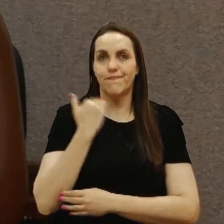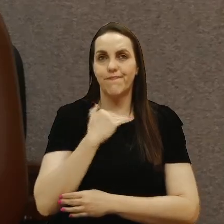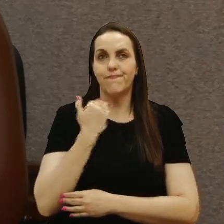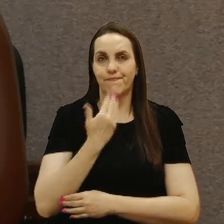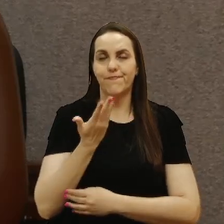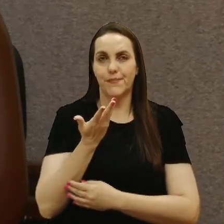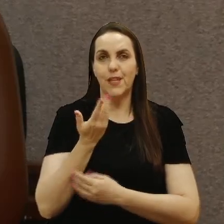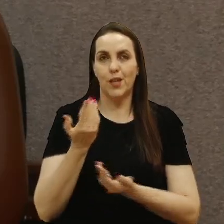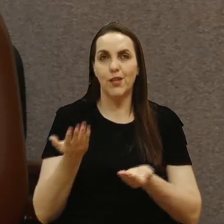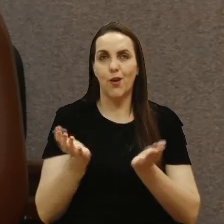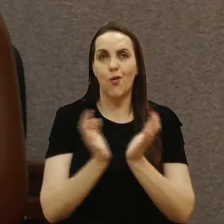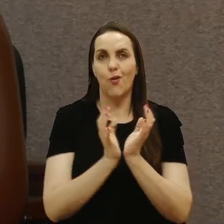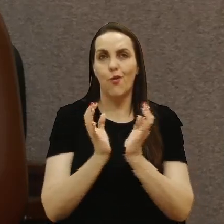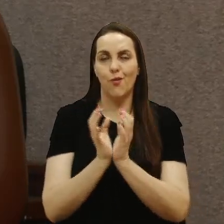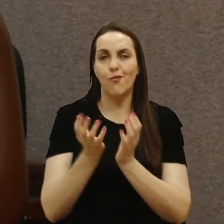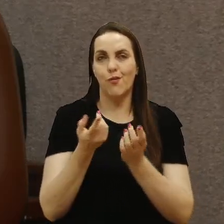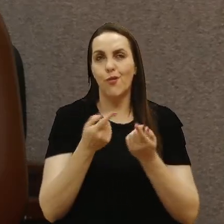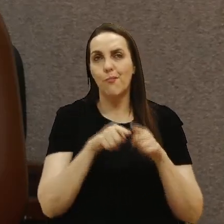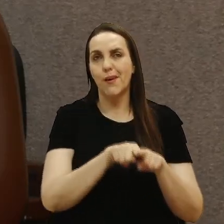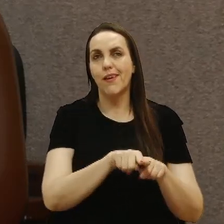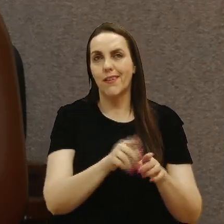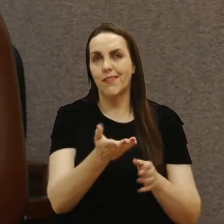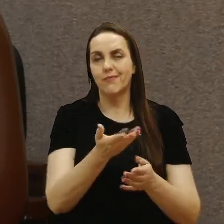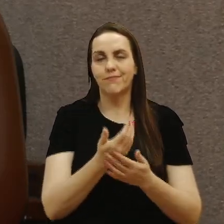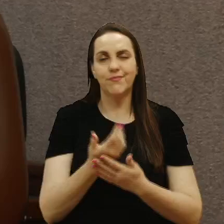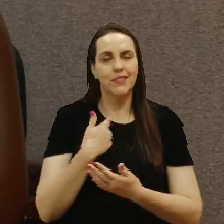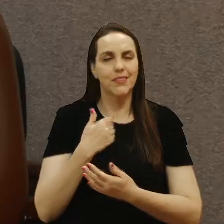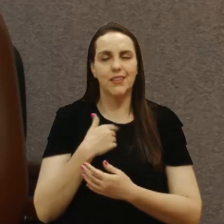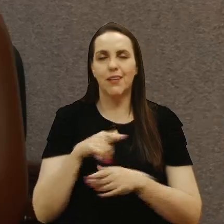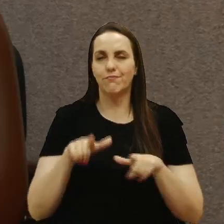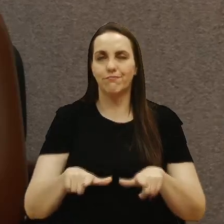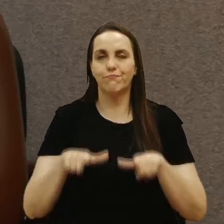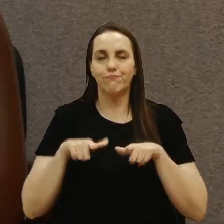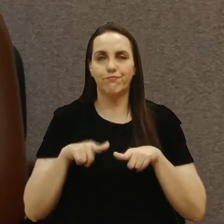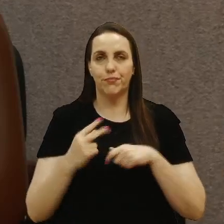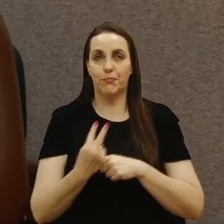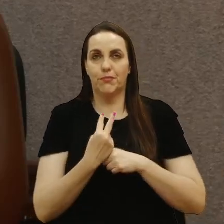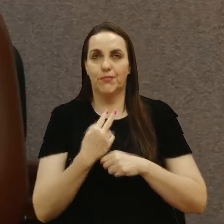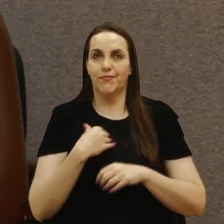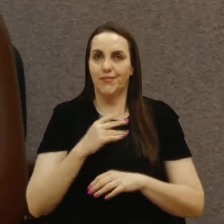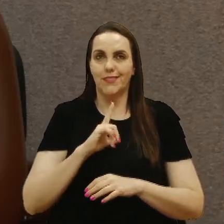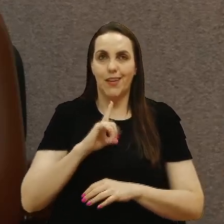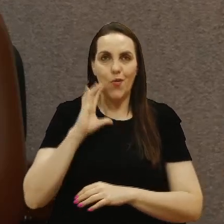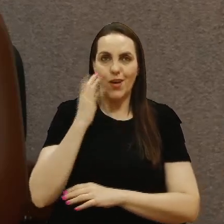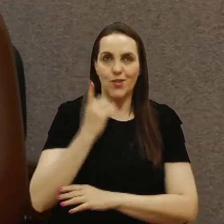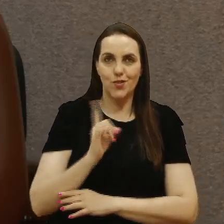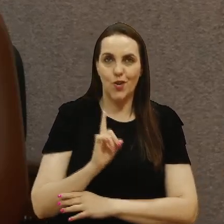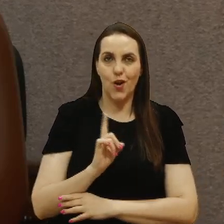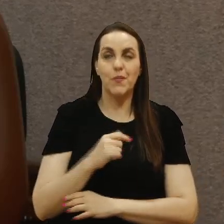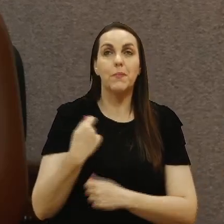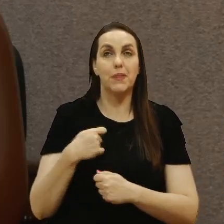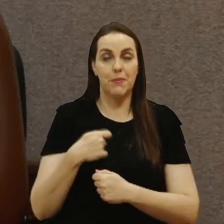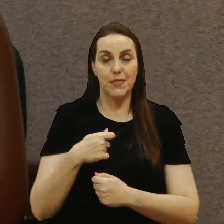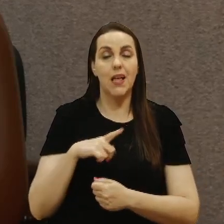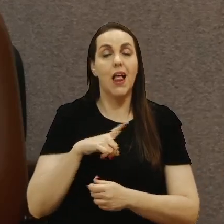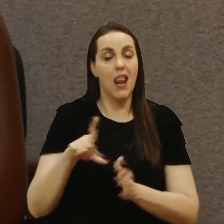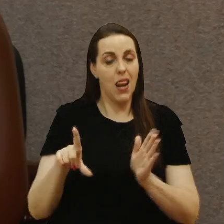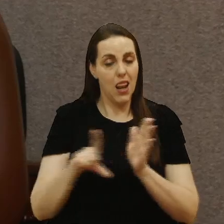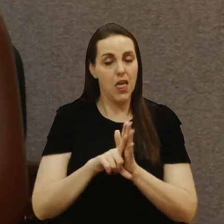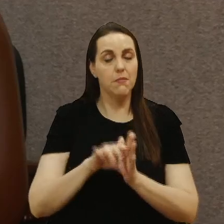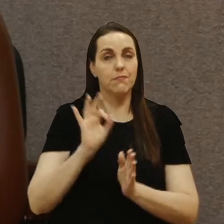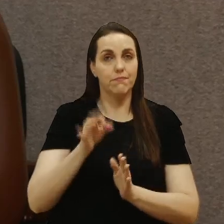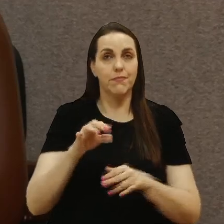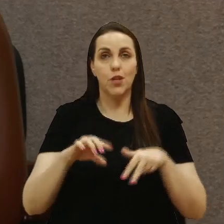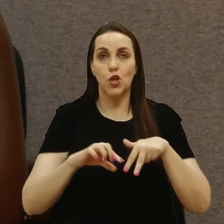senhor sabe muito bem, com medida protetiva. Então, isso não resolve. Para mim, o que resolve mesmo é endurecer a lei, colocar a